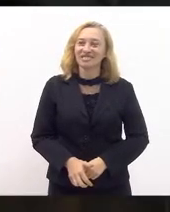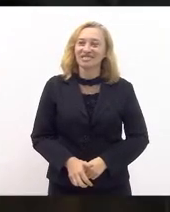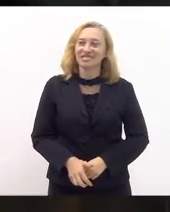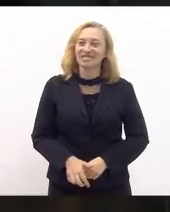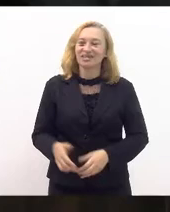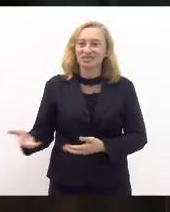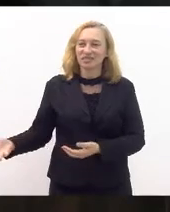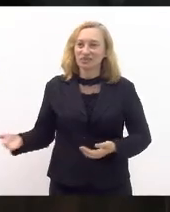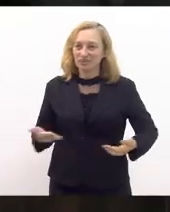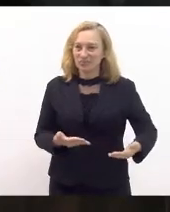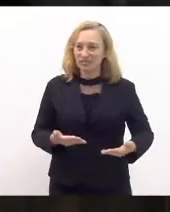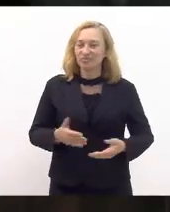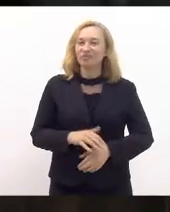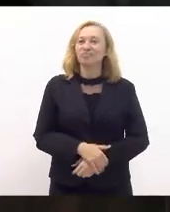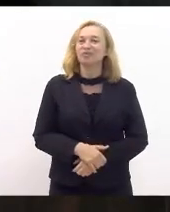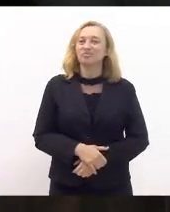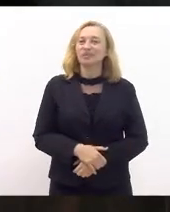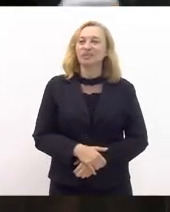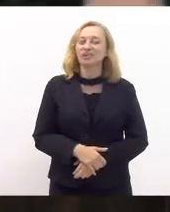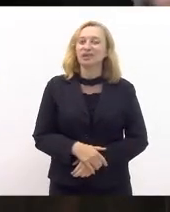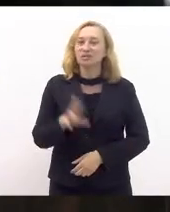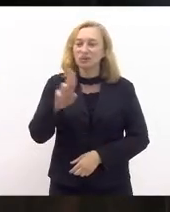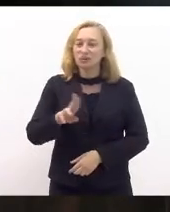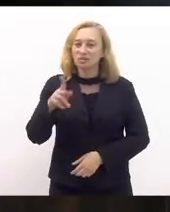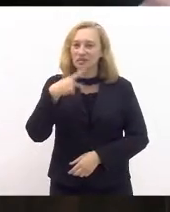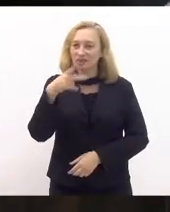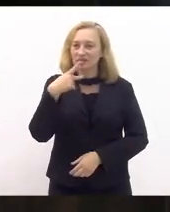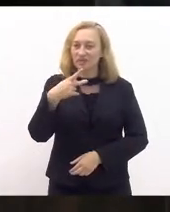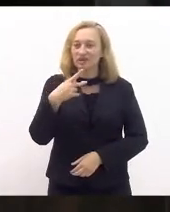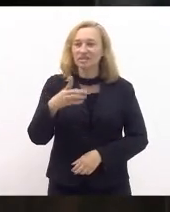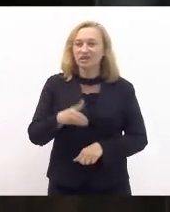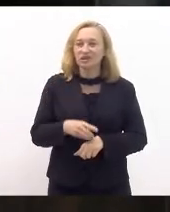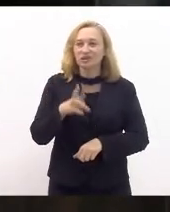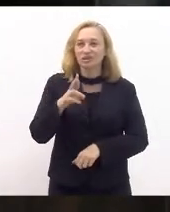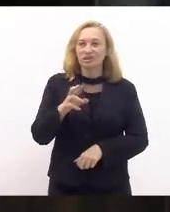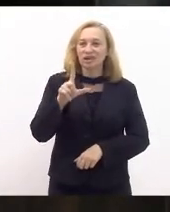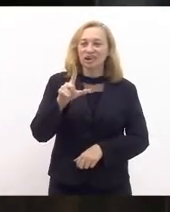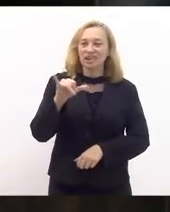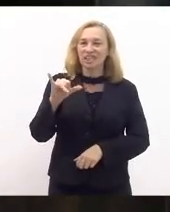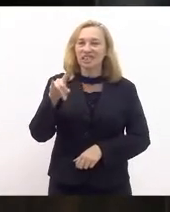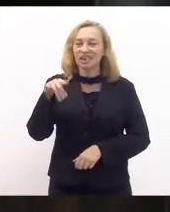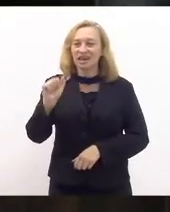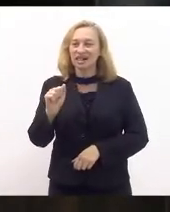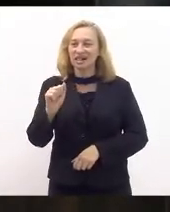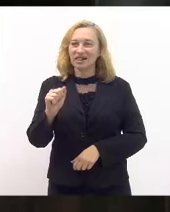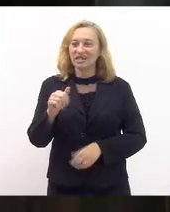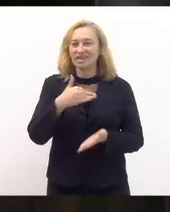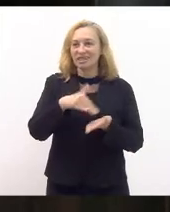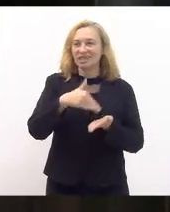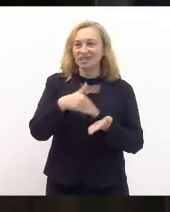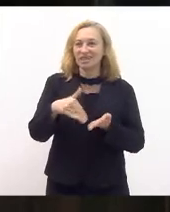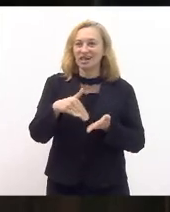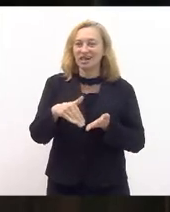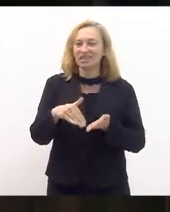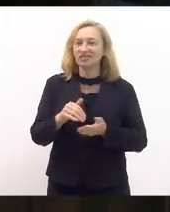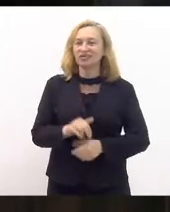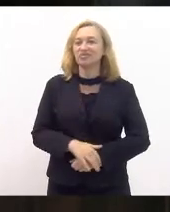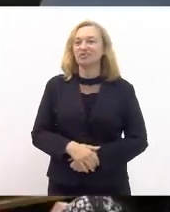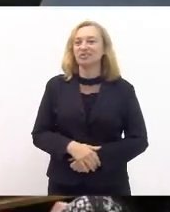Convido para fazer o uso da palavra a doutora Lília Alves, secretária executiva da